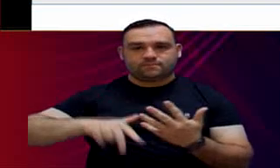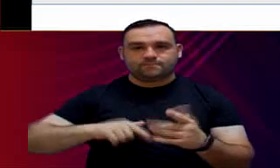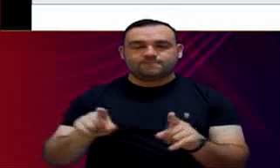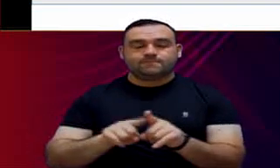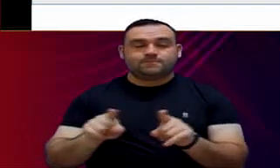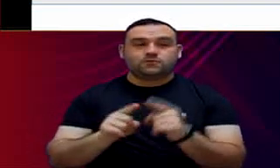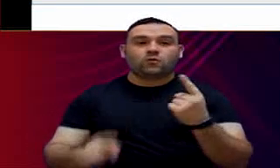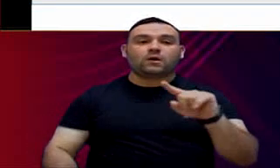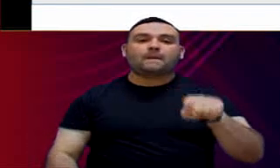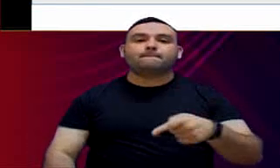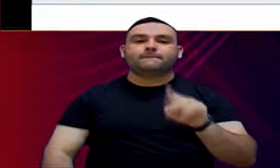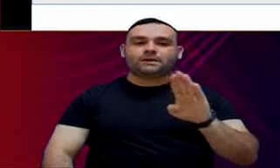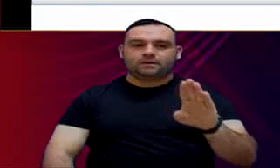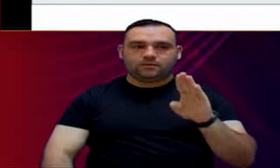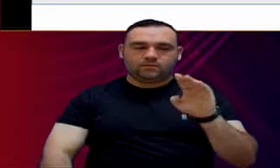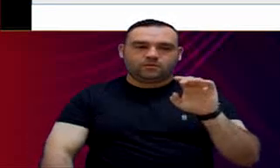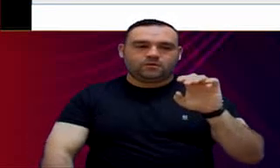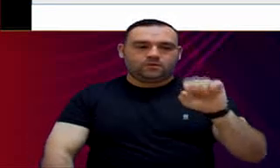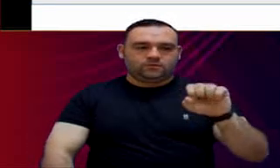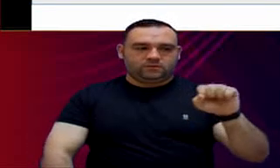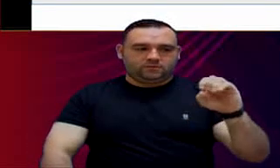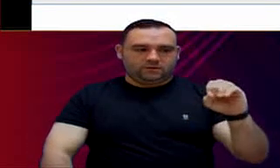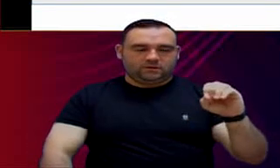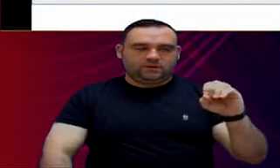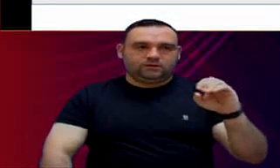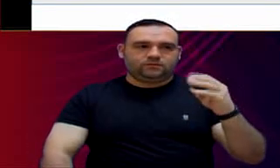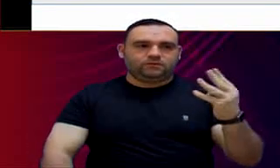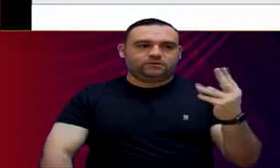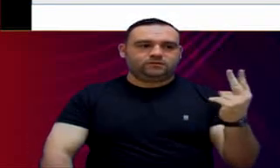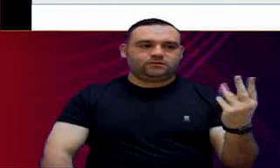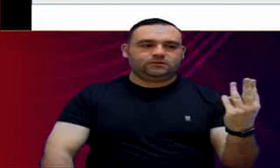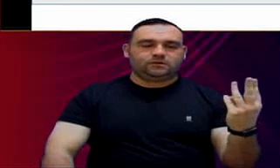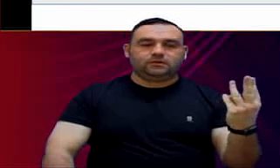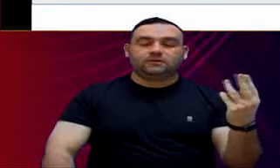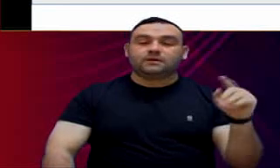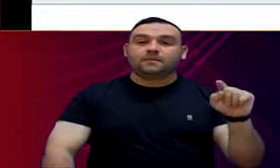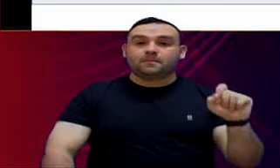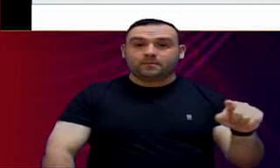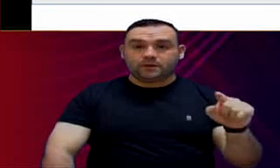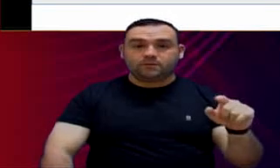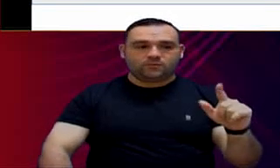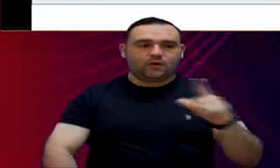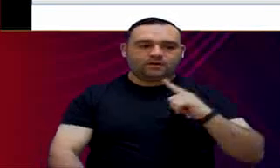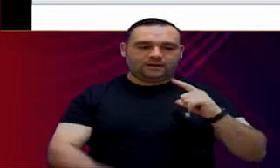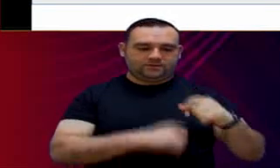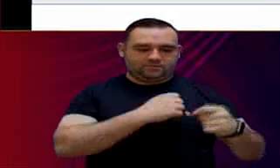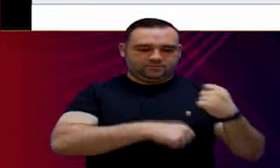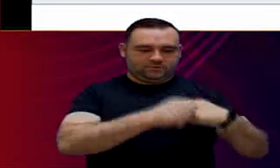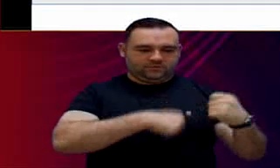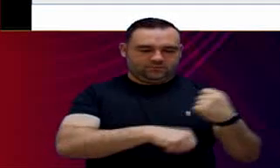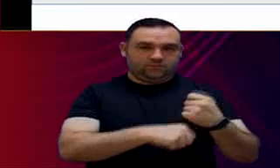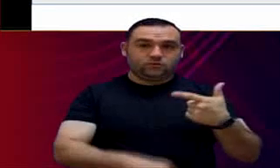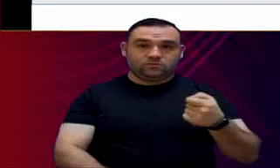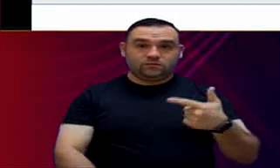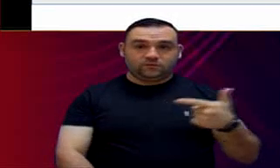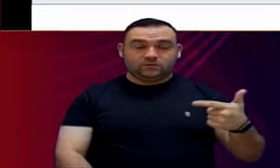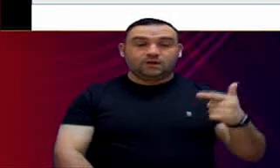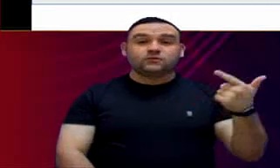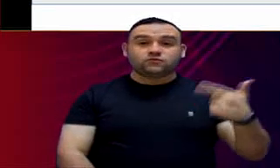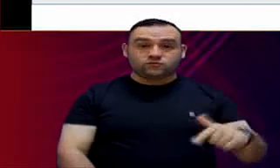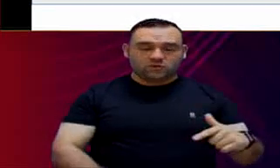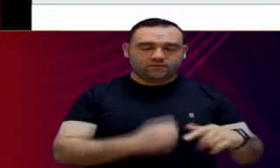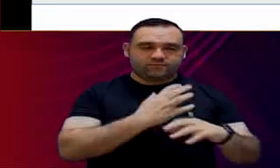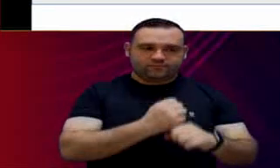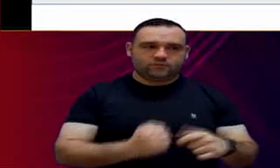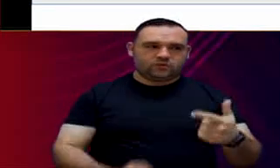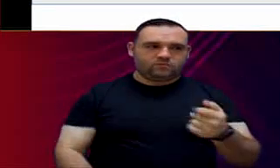1 bilhão 880 423 mil empenhado em 2022 estimado